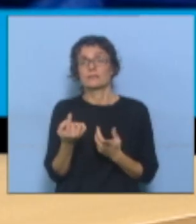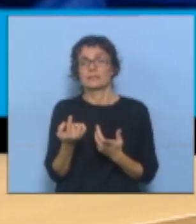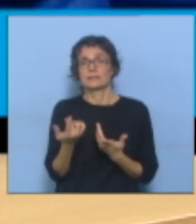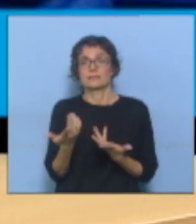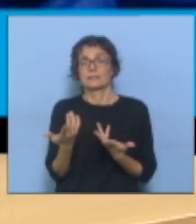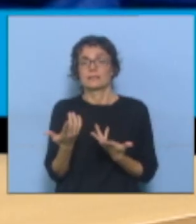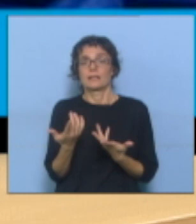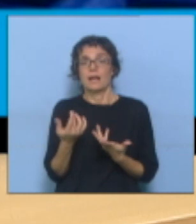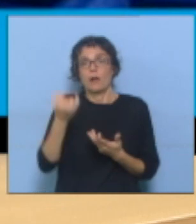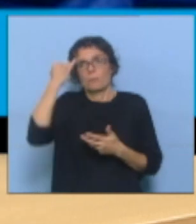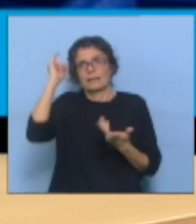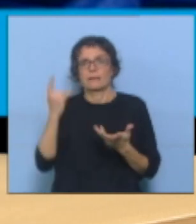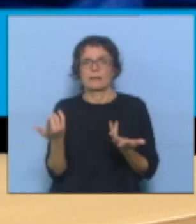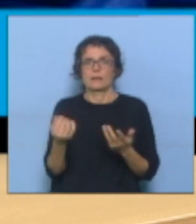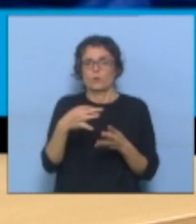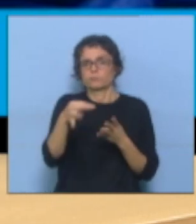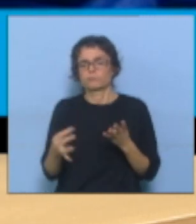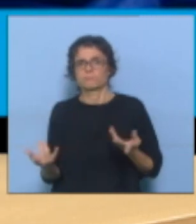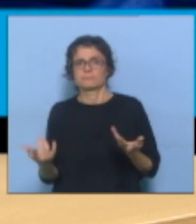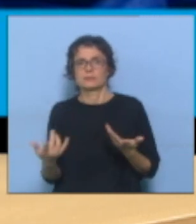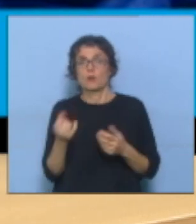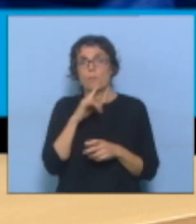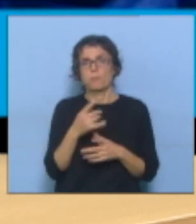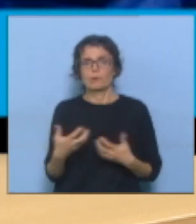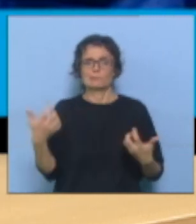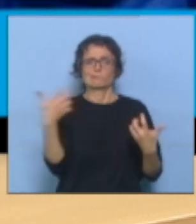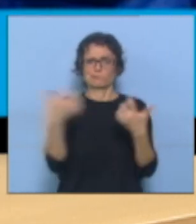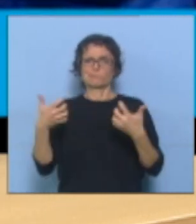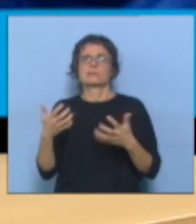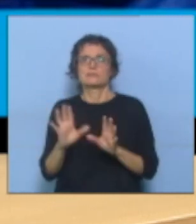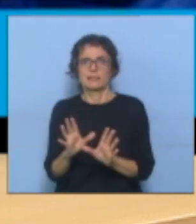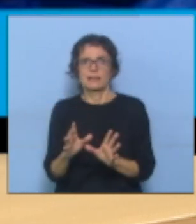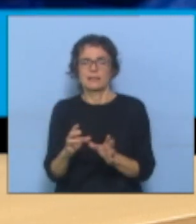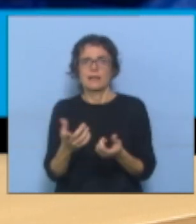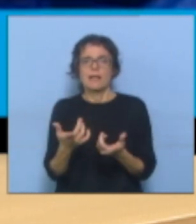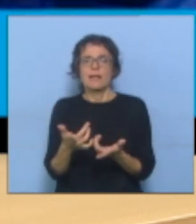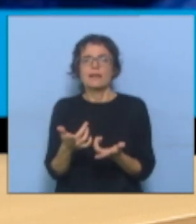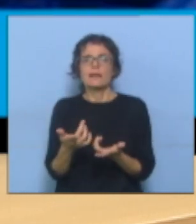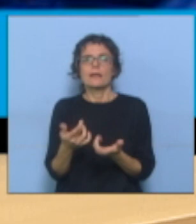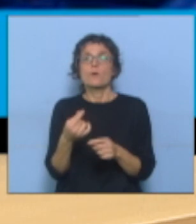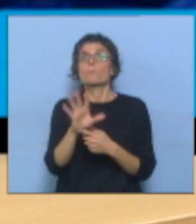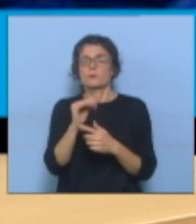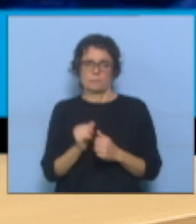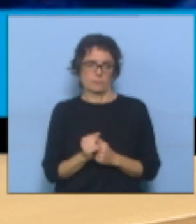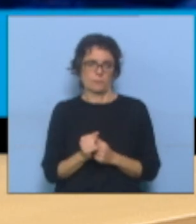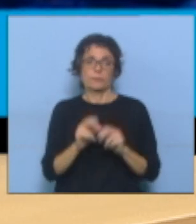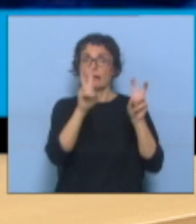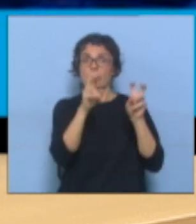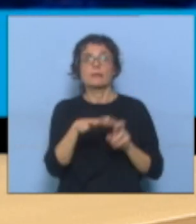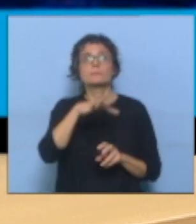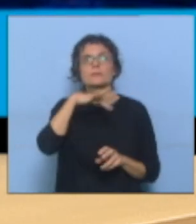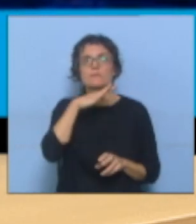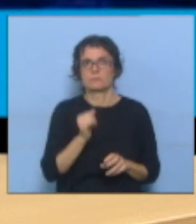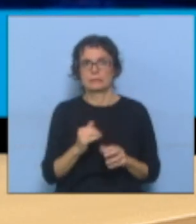contraposição. As pessoas, por exemplo, e este é um tema que preocupa muito os jovens, o tema da família e do